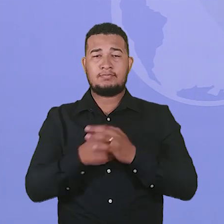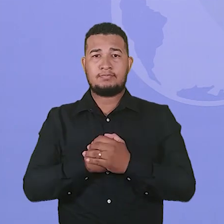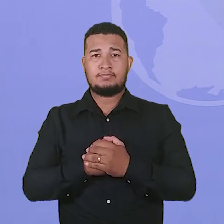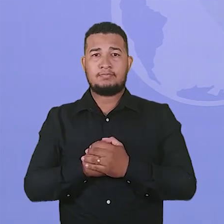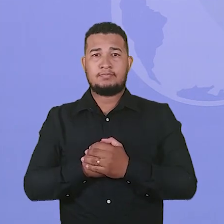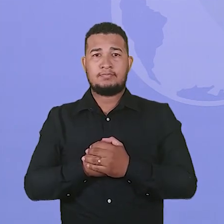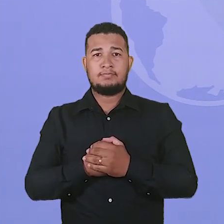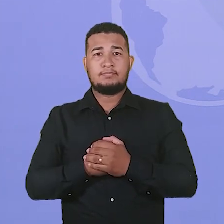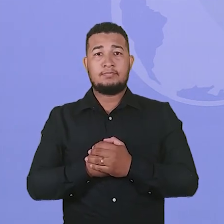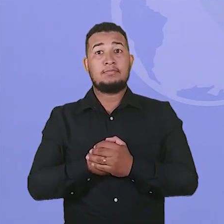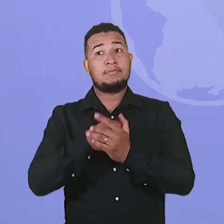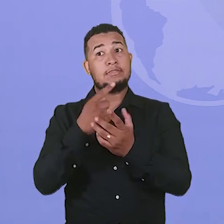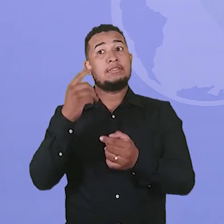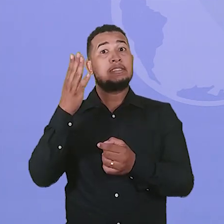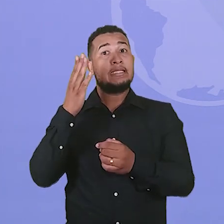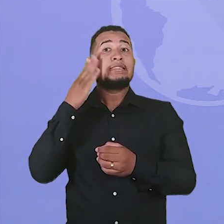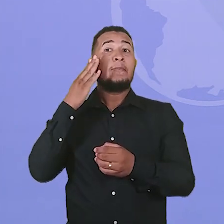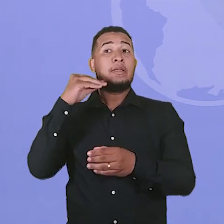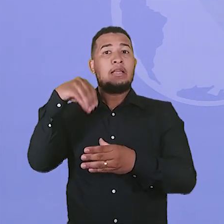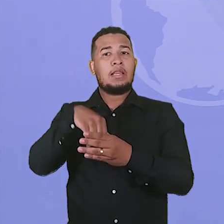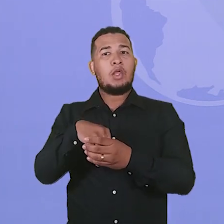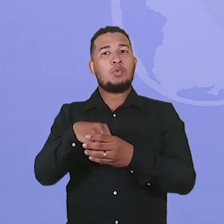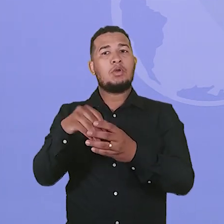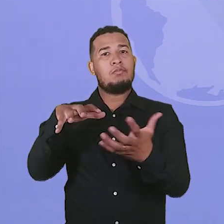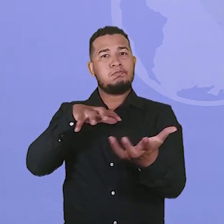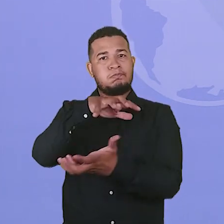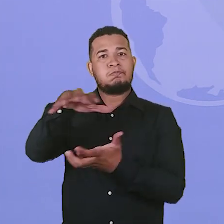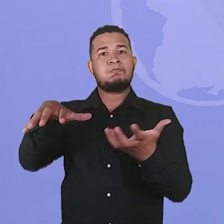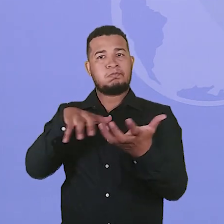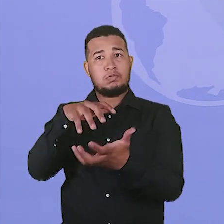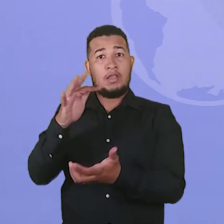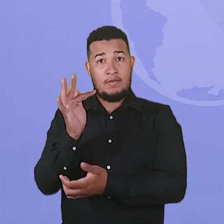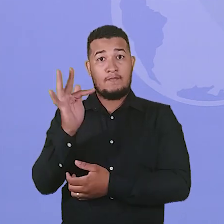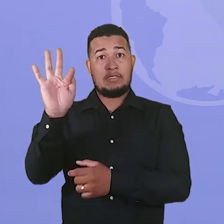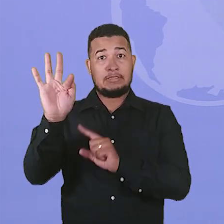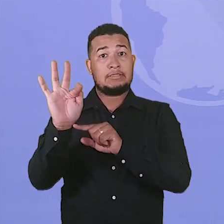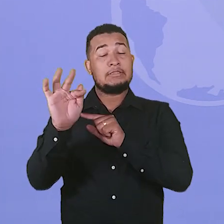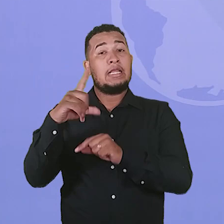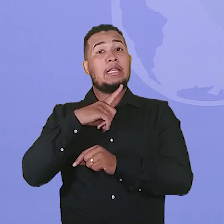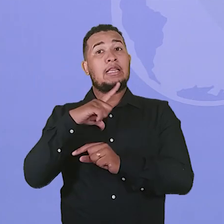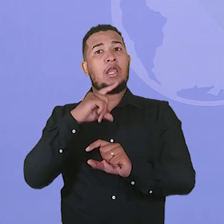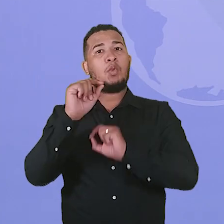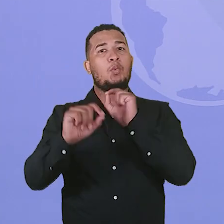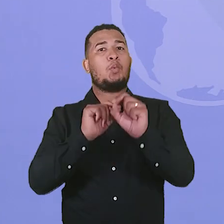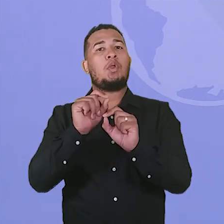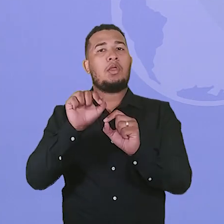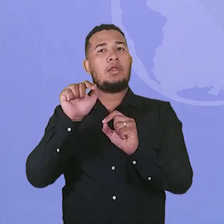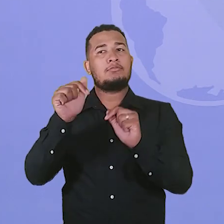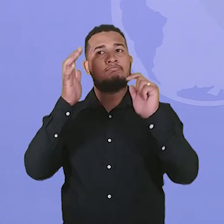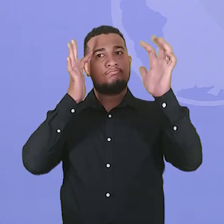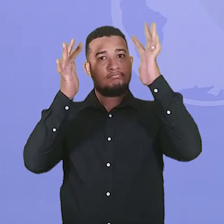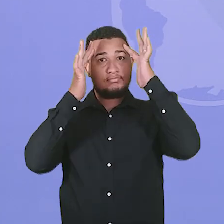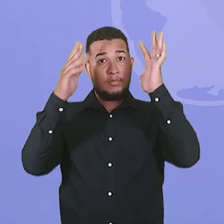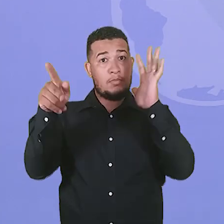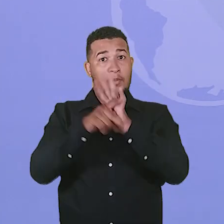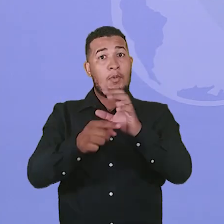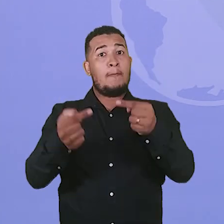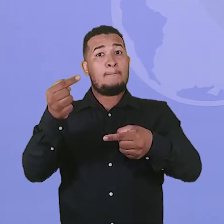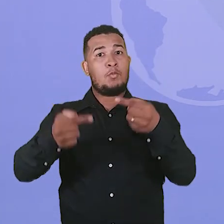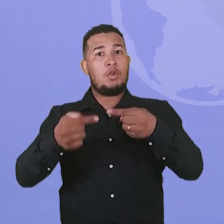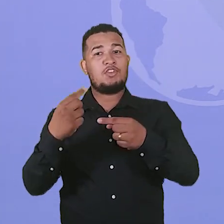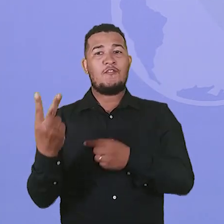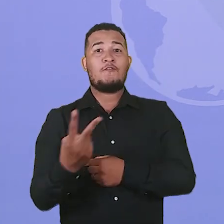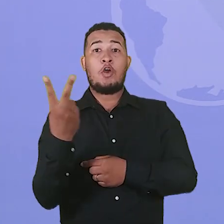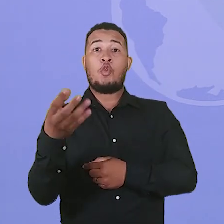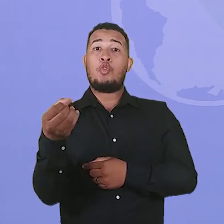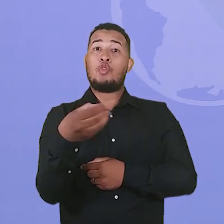ocidental. Dentro dessas revoluções, a Revolução Francesa traz para o nosso imaginário político